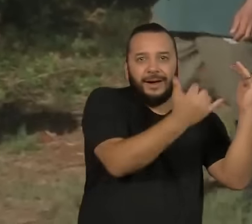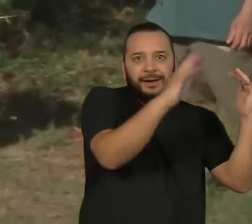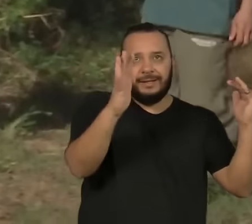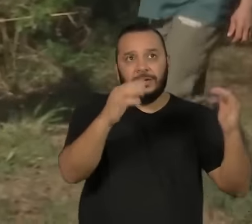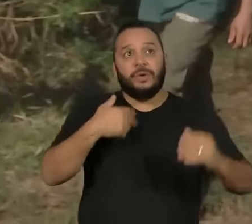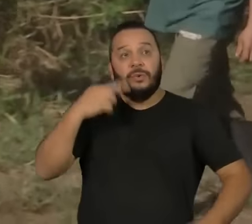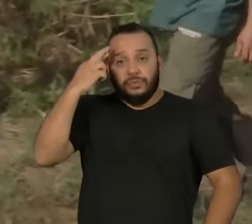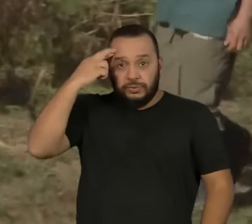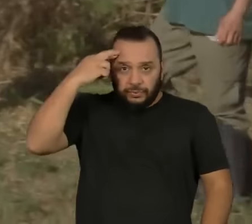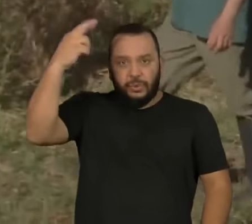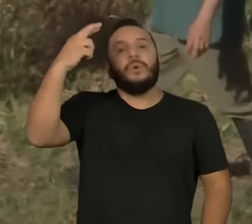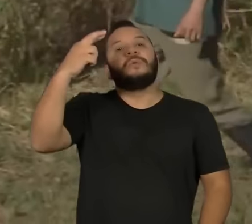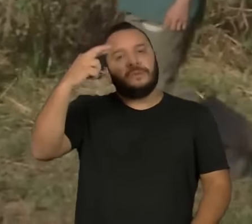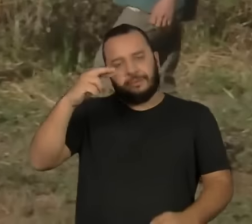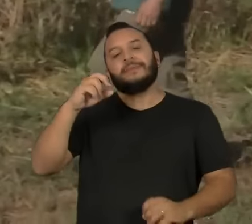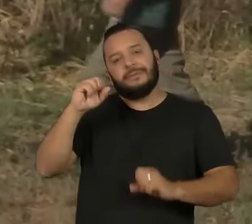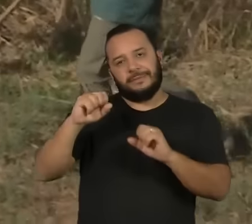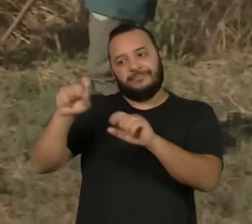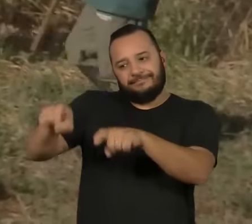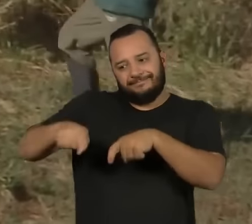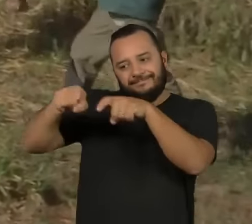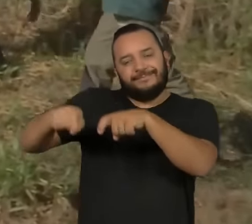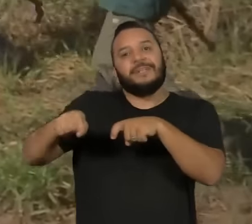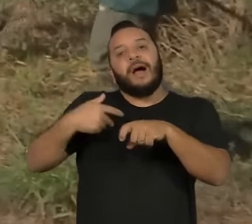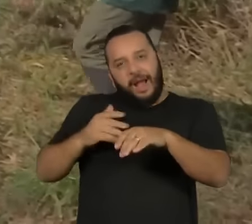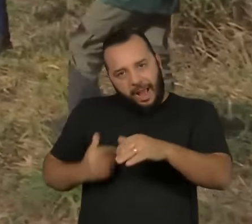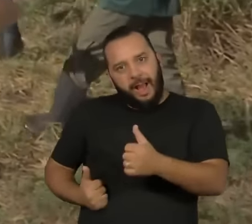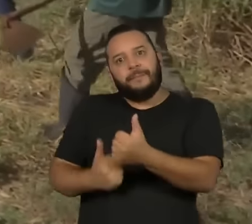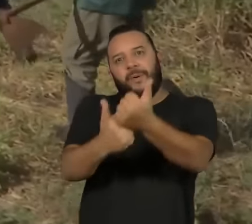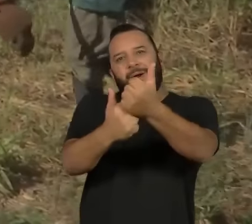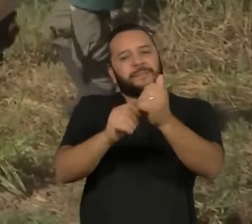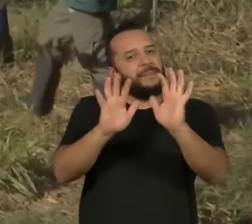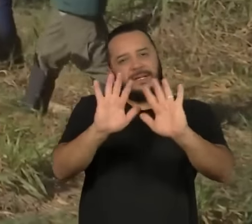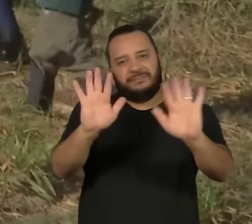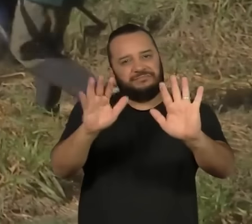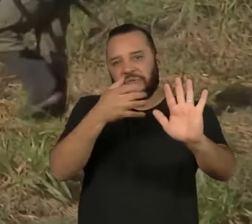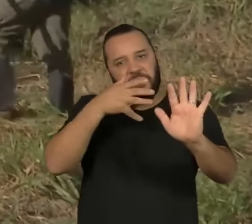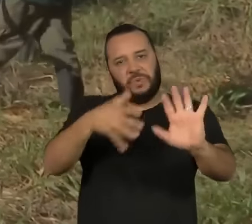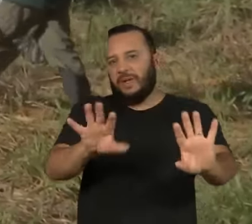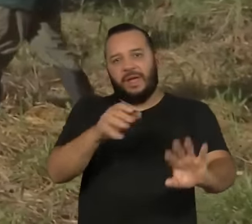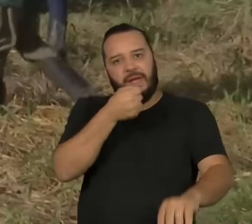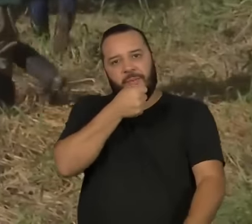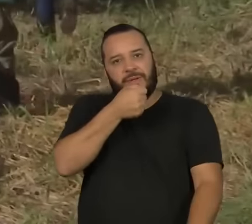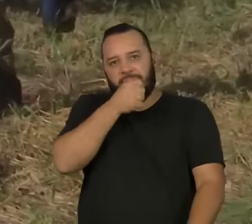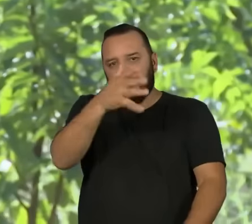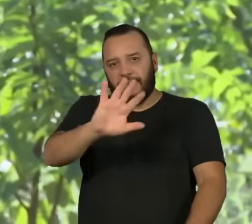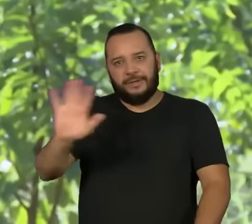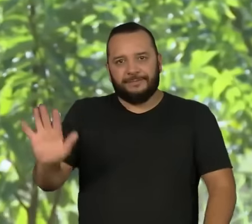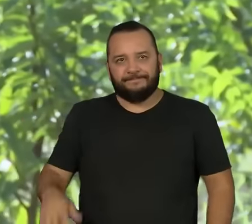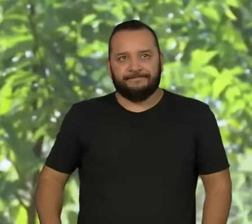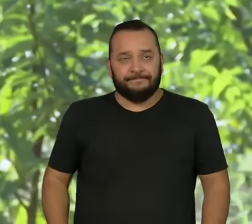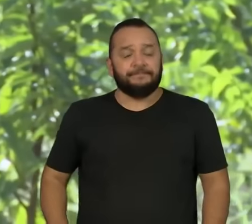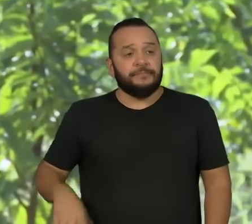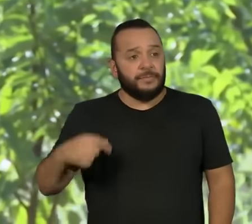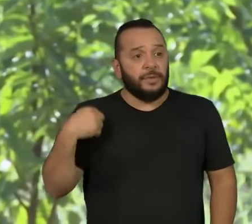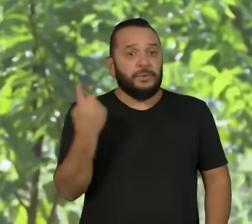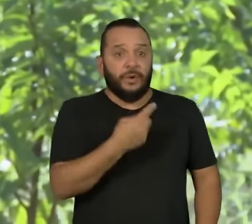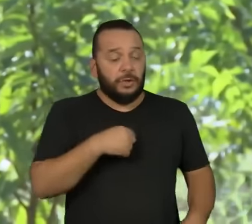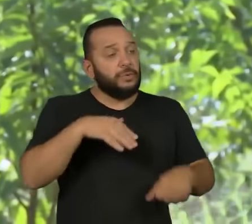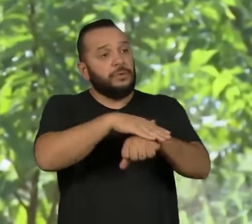quiseram aparecer na reportagem. A primeira coisa que a gente faz é analisar quais são as espécies do local. Conversamos com